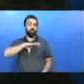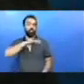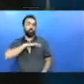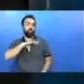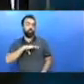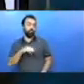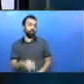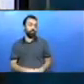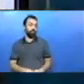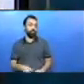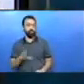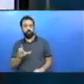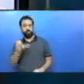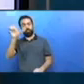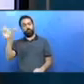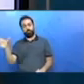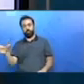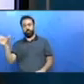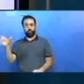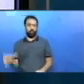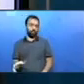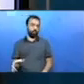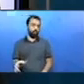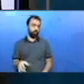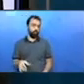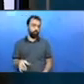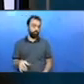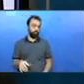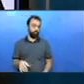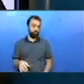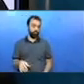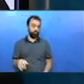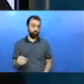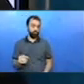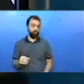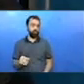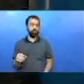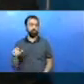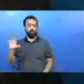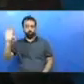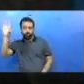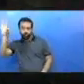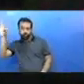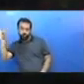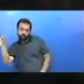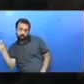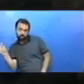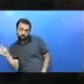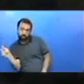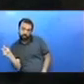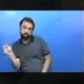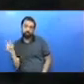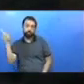E aqui, olhem, do seu lado direito, esta imagem, esta personagem representam os povos africanos que